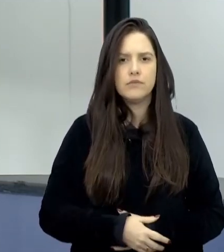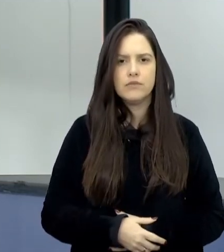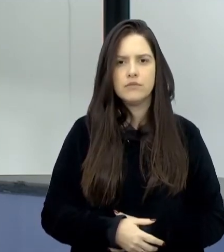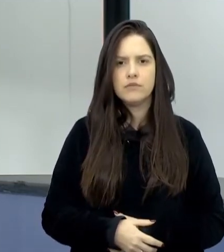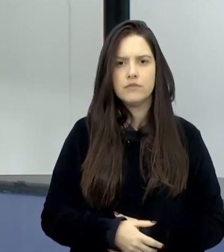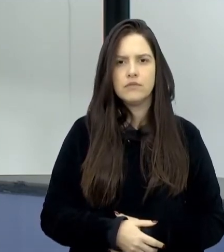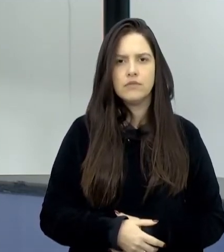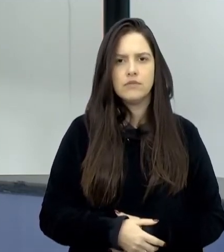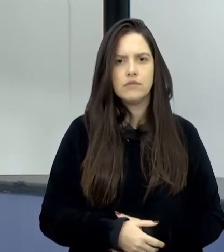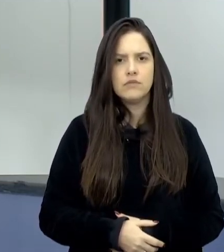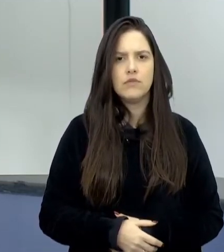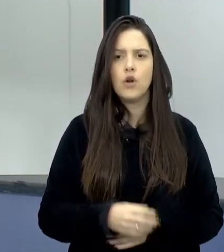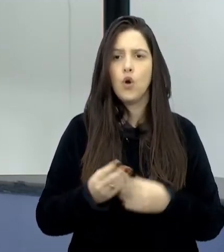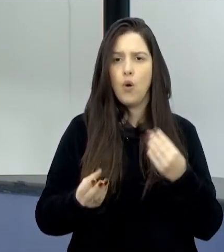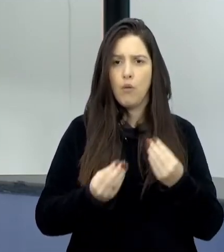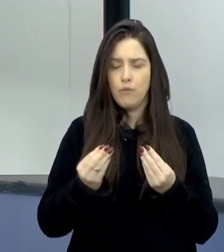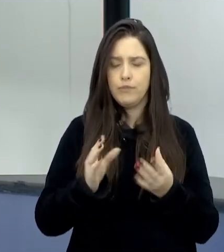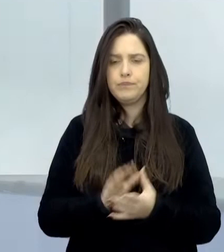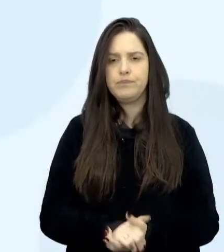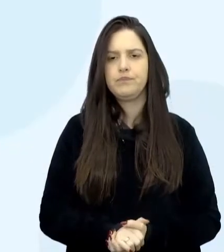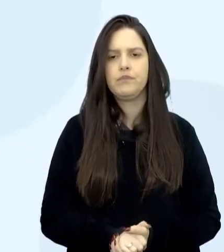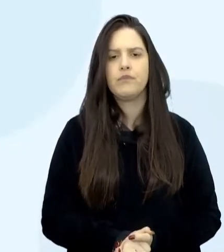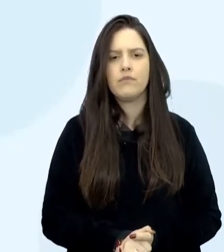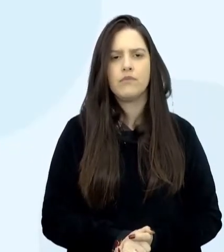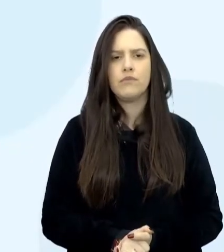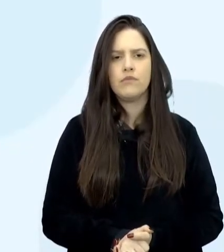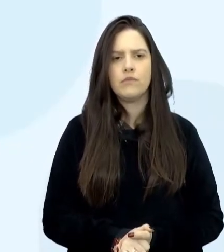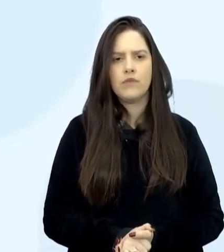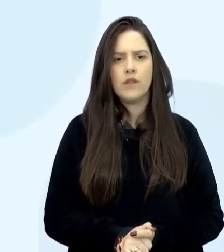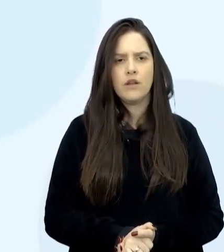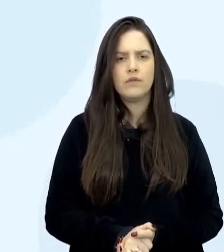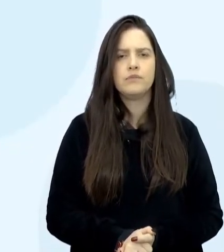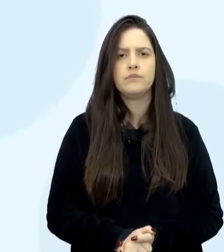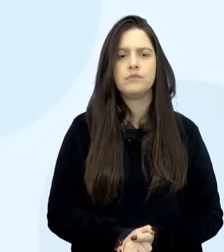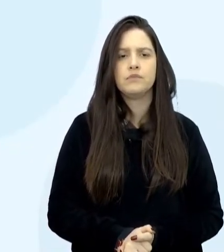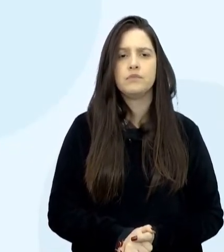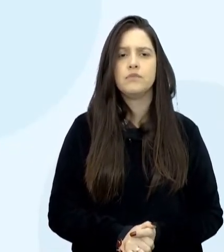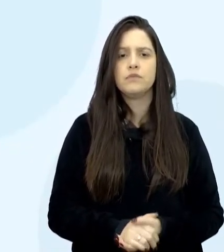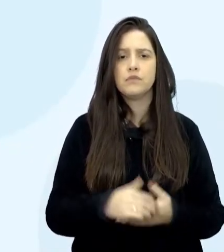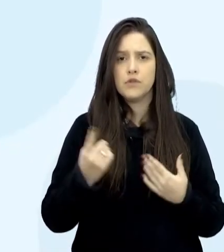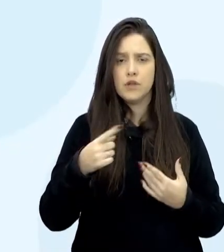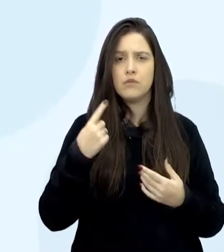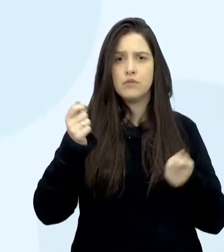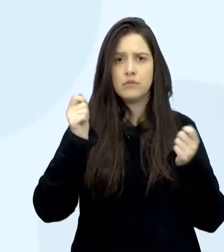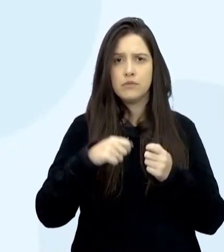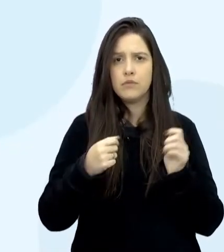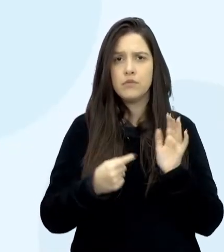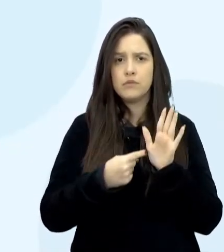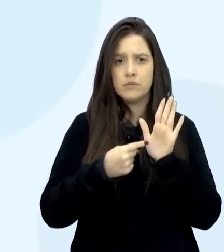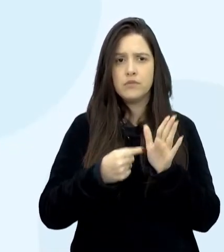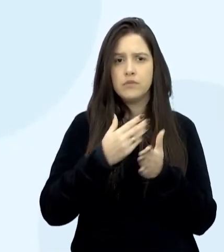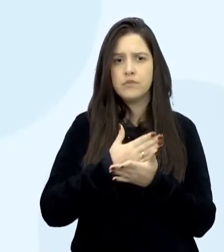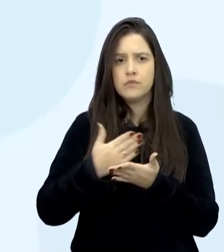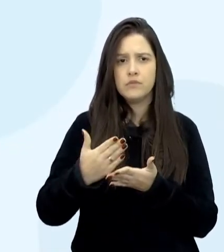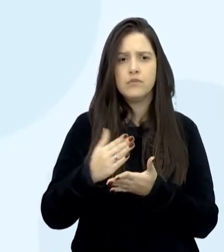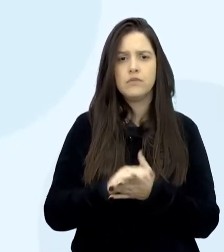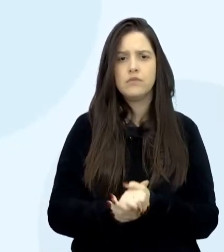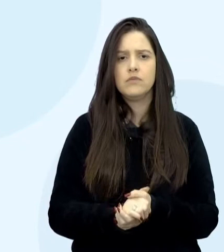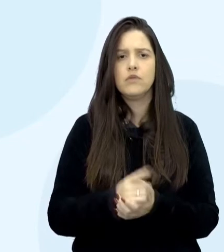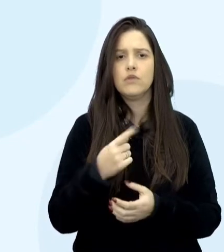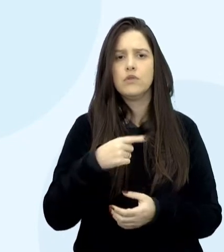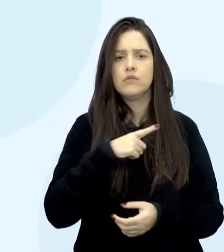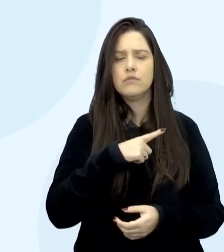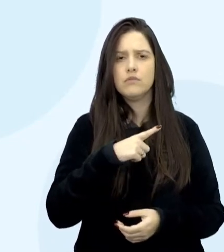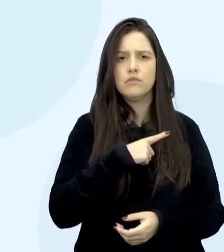ver algebricamente como ficaria. Então, na forma de expressão algébrica. Então, nós vamos considerar que, inicialmente, nós tínhamos